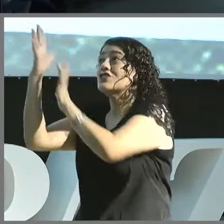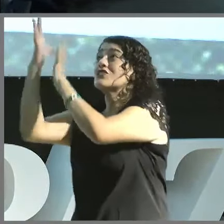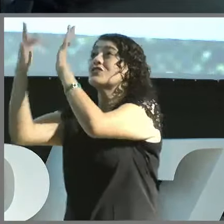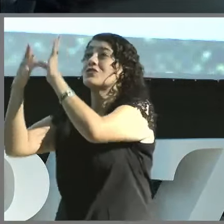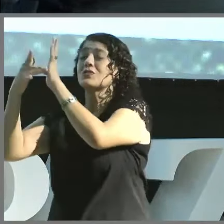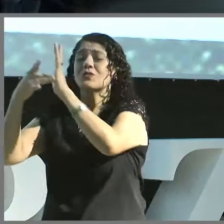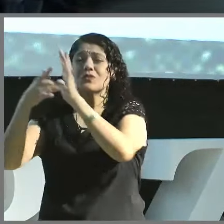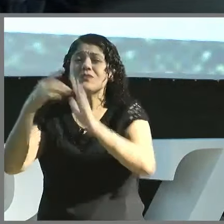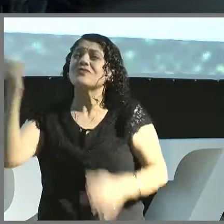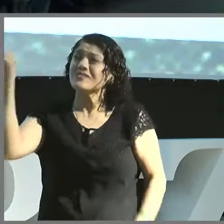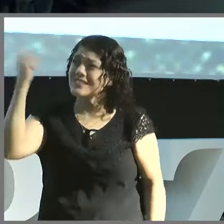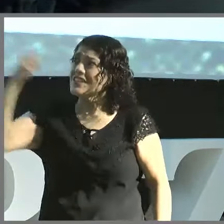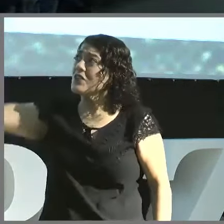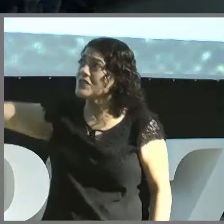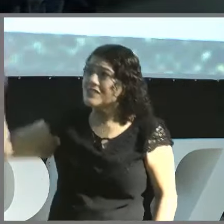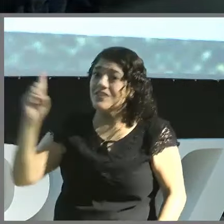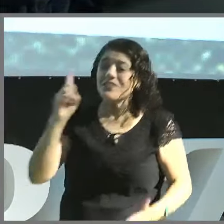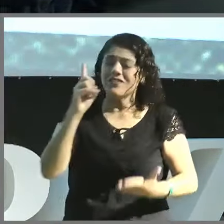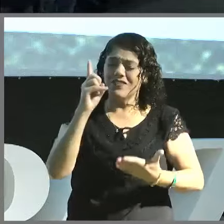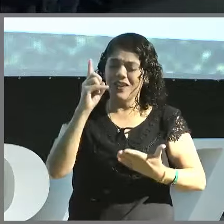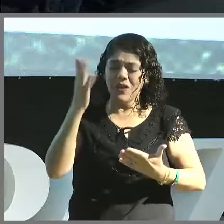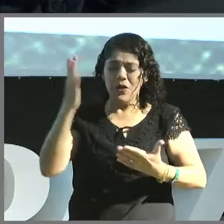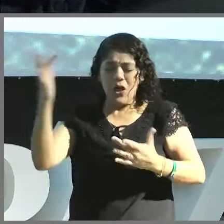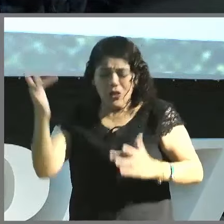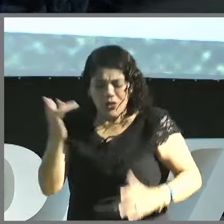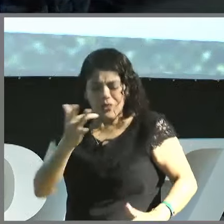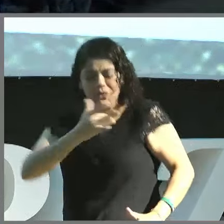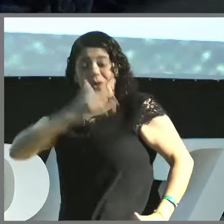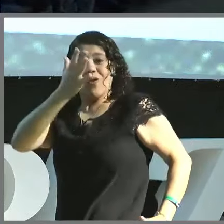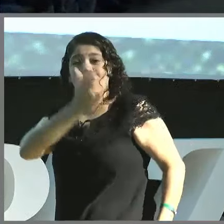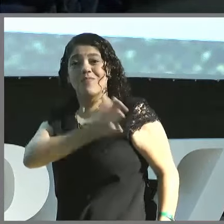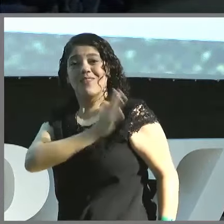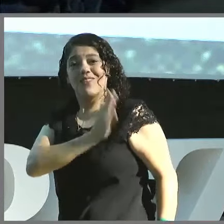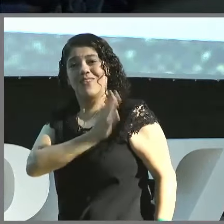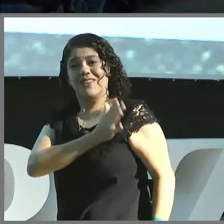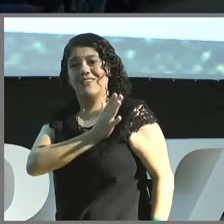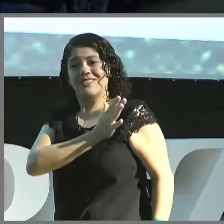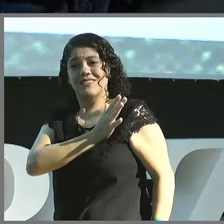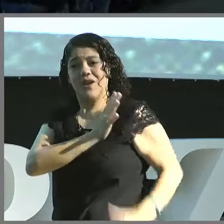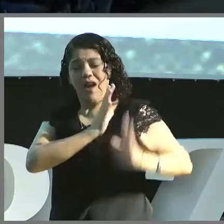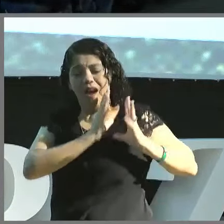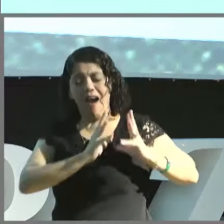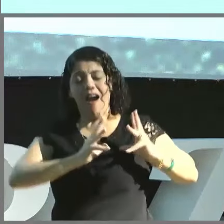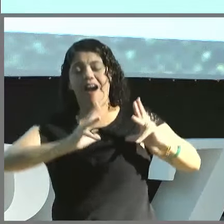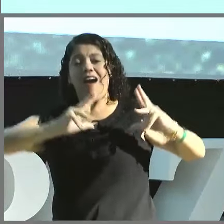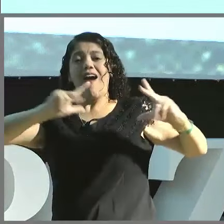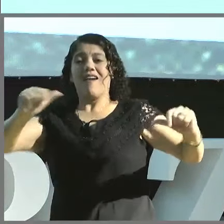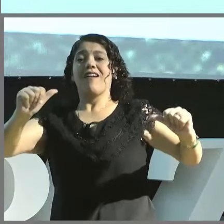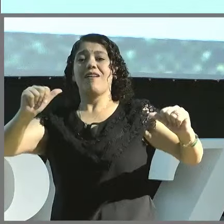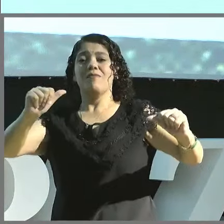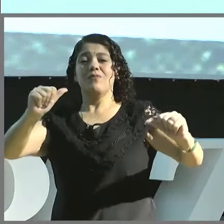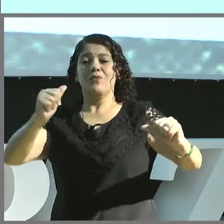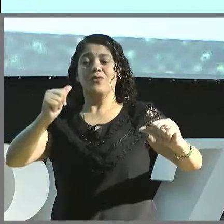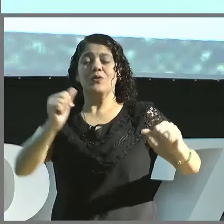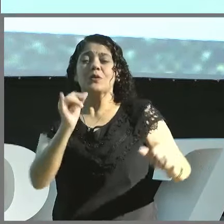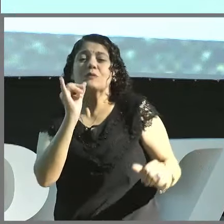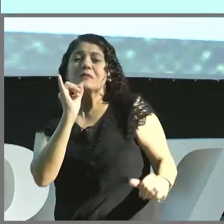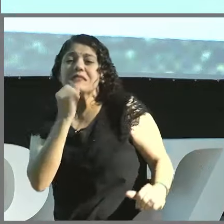honra. Tu viestes a alourar as tranças negras da minha noite, iluminando meu interior